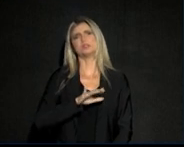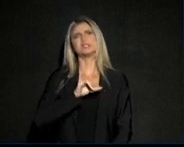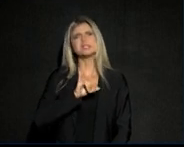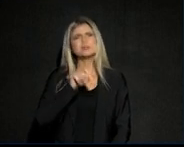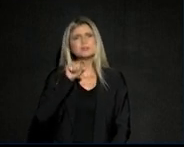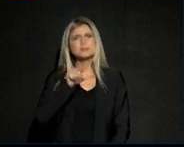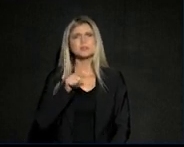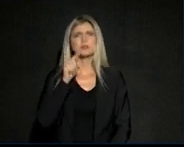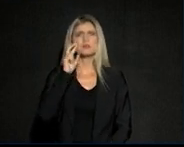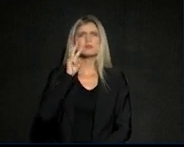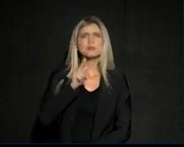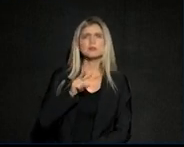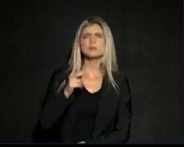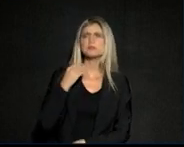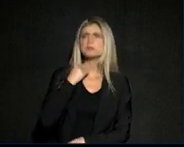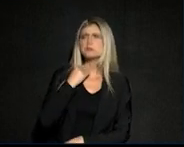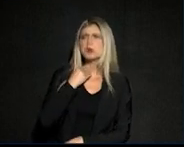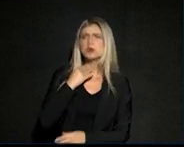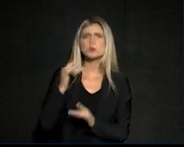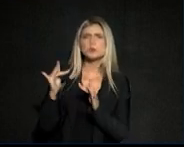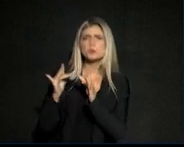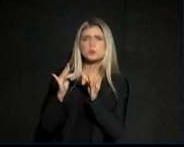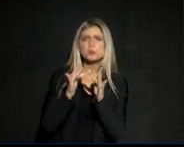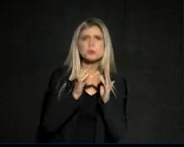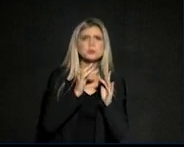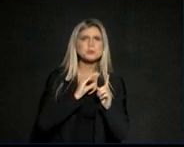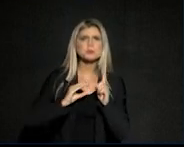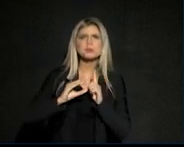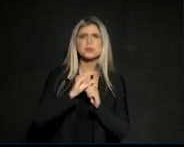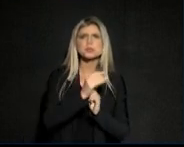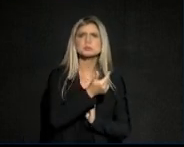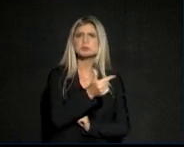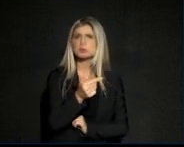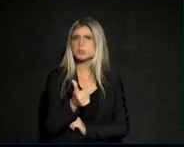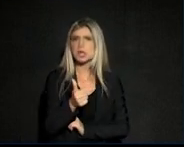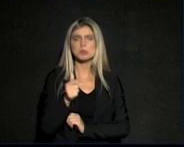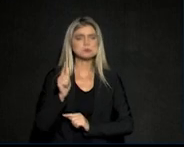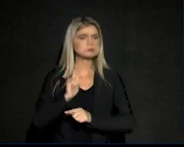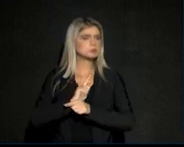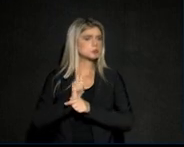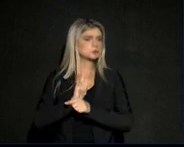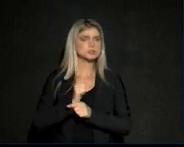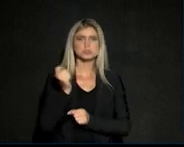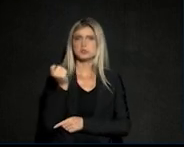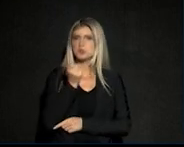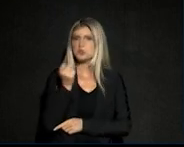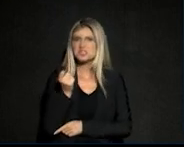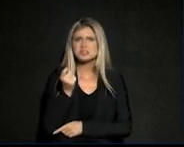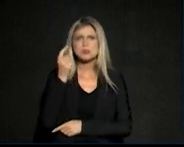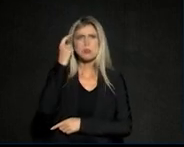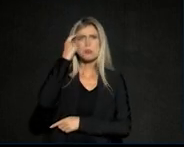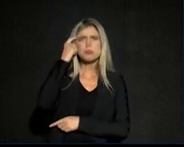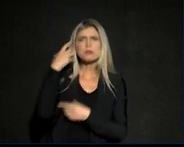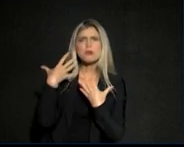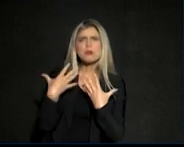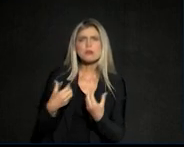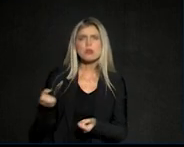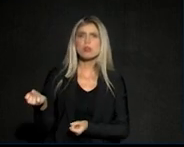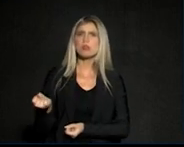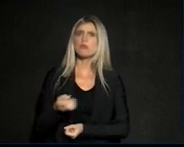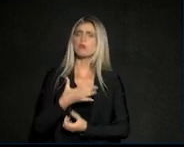cliente não se aproxima do cliente um banco que não gerencia na modernização ferramental de risco e o banco tentar propensão inovação